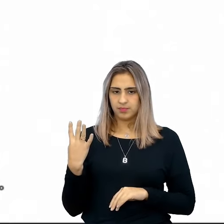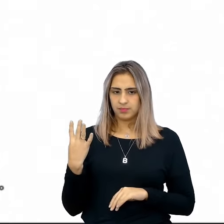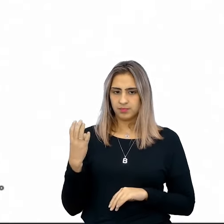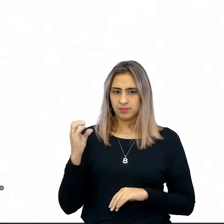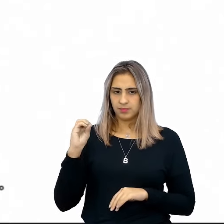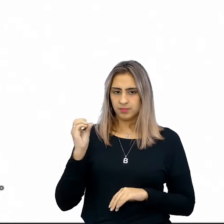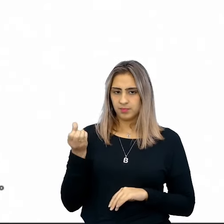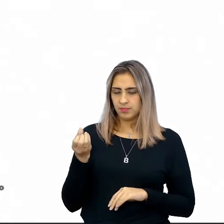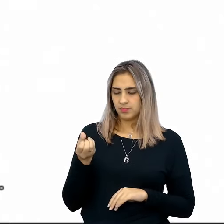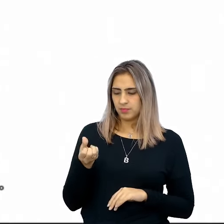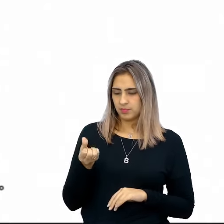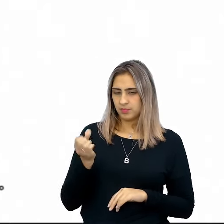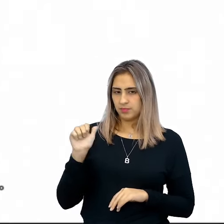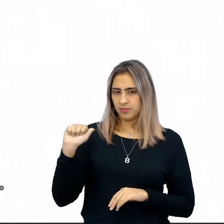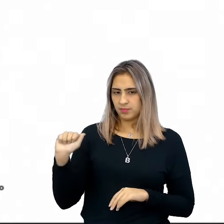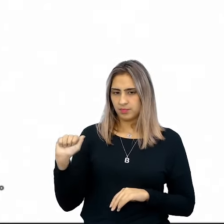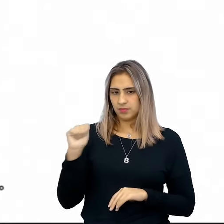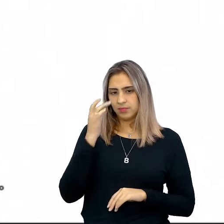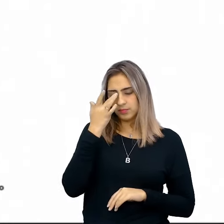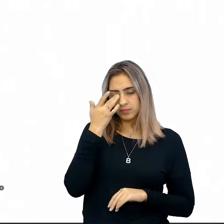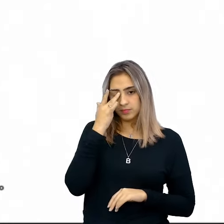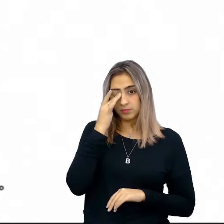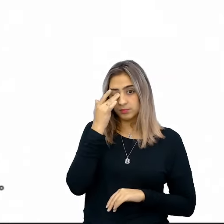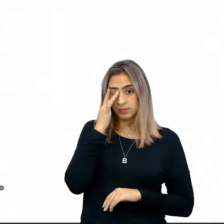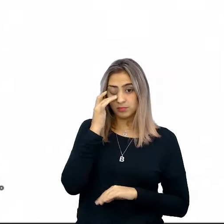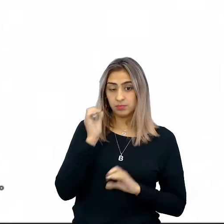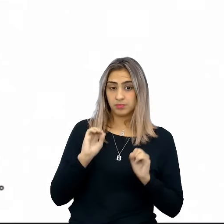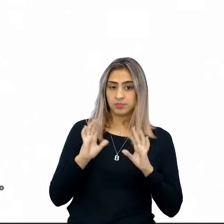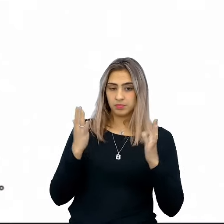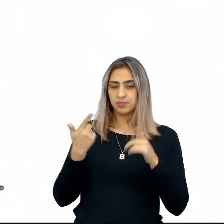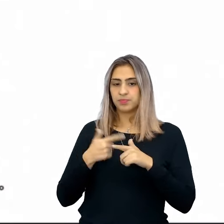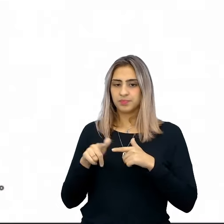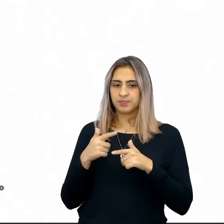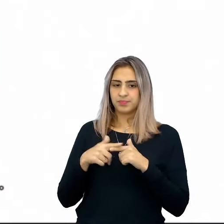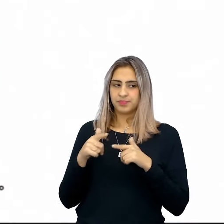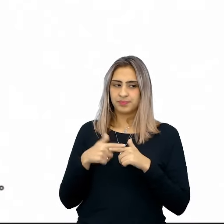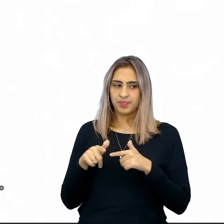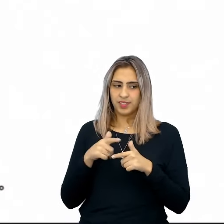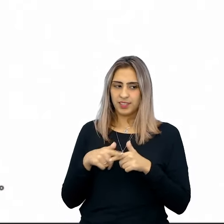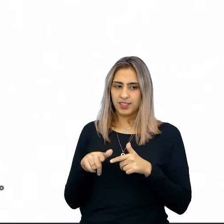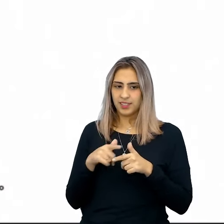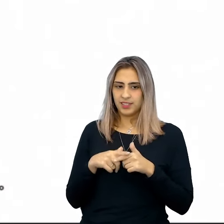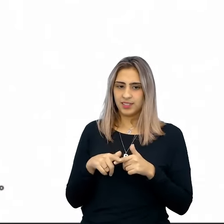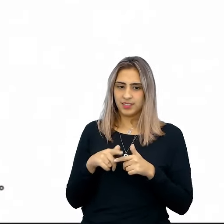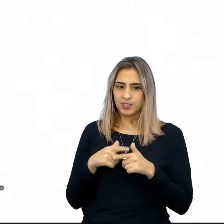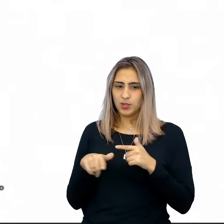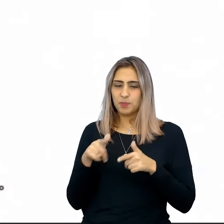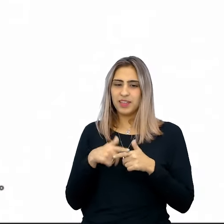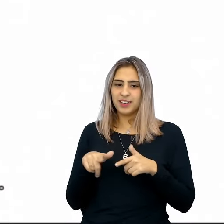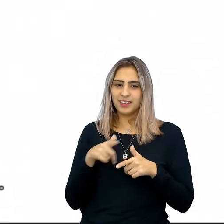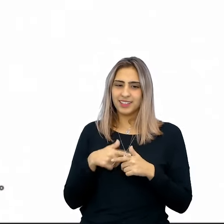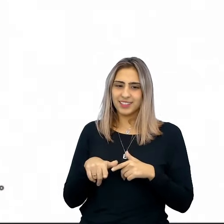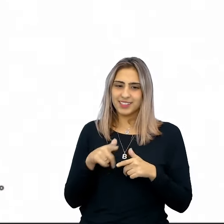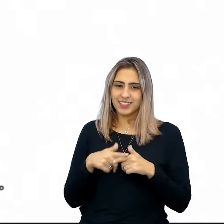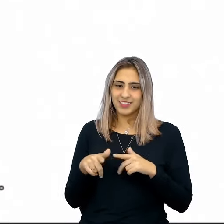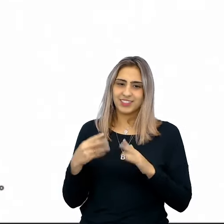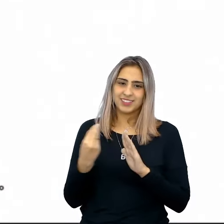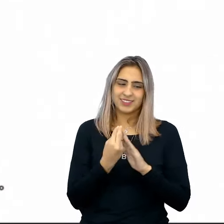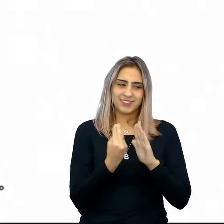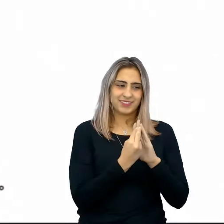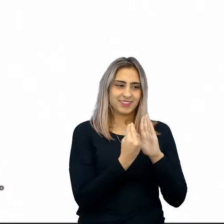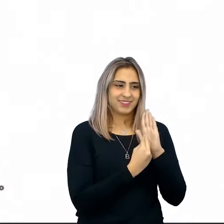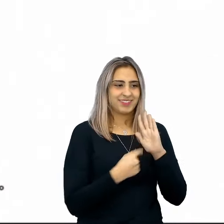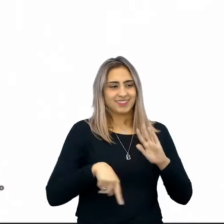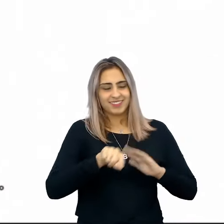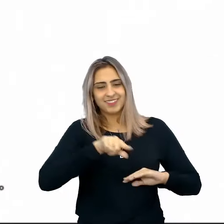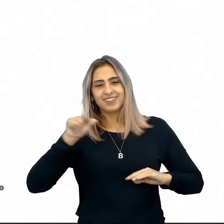EF04MA06A, né, que é de resolver e elaborar situações problema envolvendo diferentes significados da multiplicação. Então, se